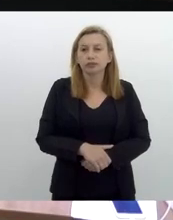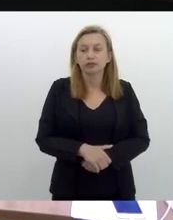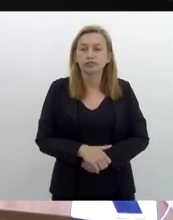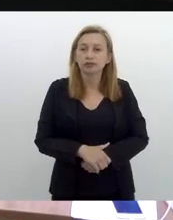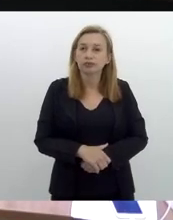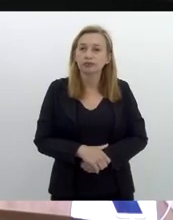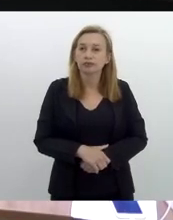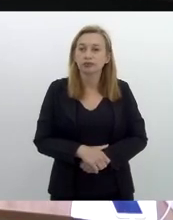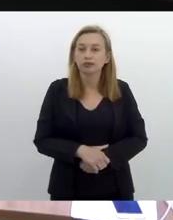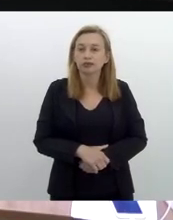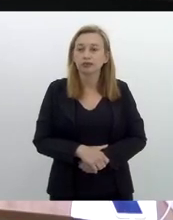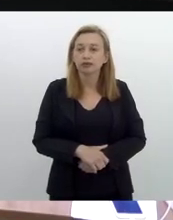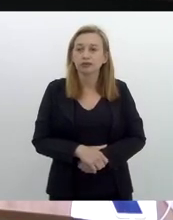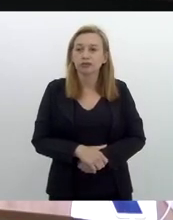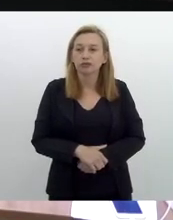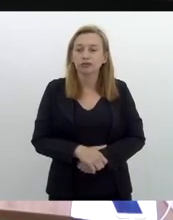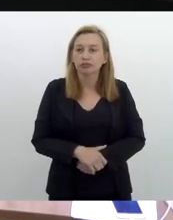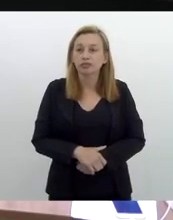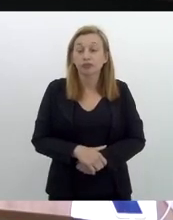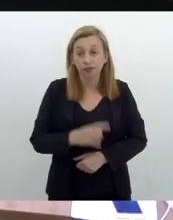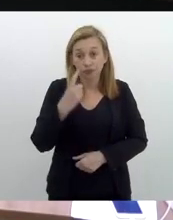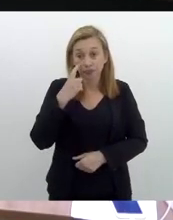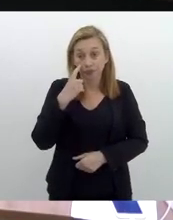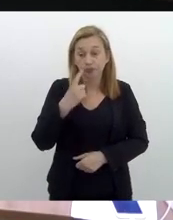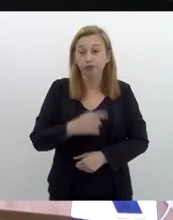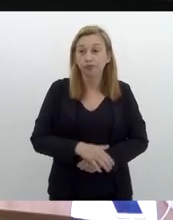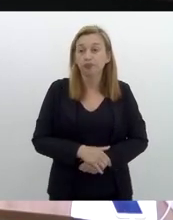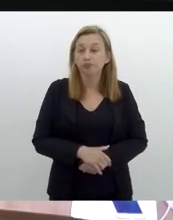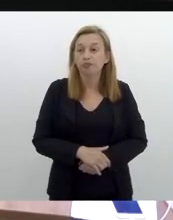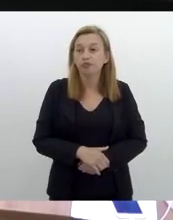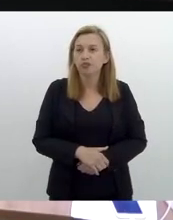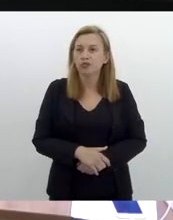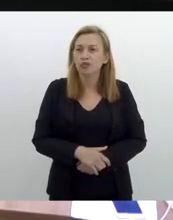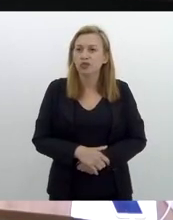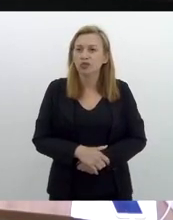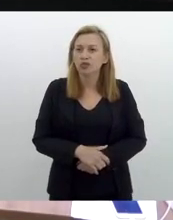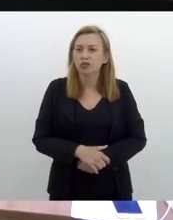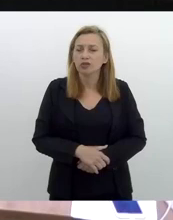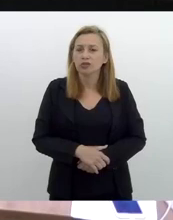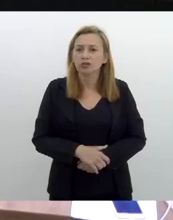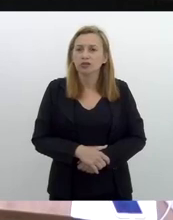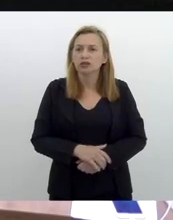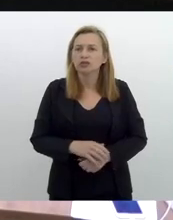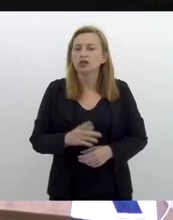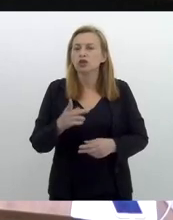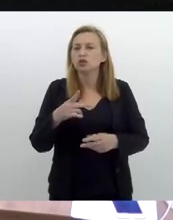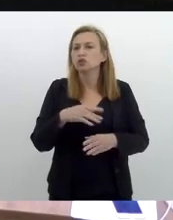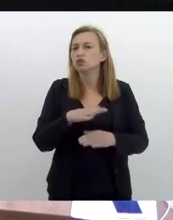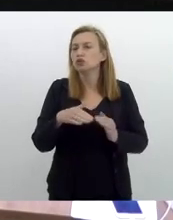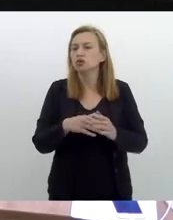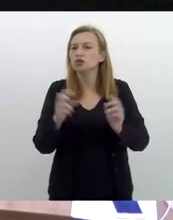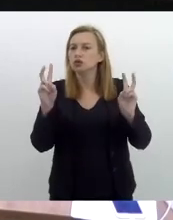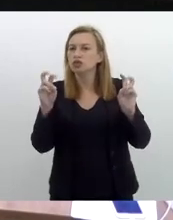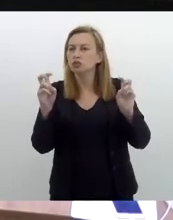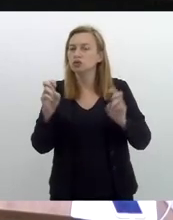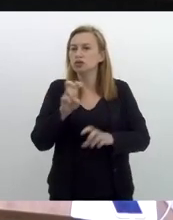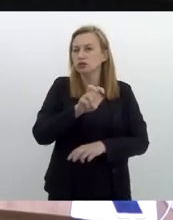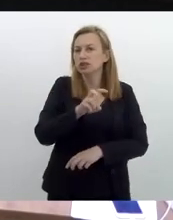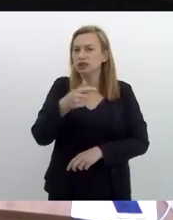resolver vamos fazer o que está na emenda vamos, olha só vamos levantar todas as questões então é 57